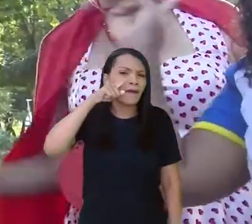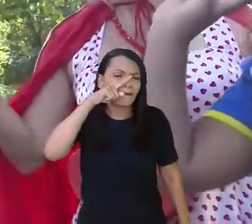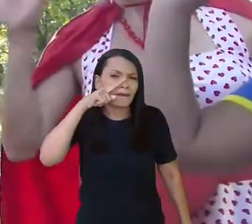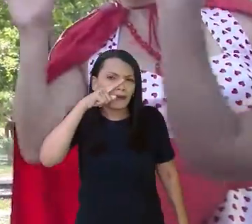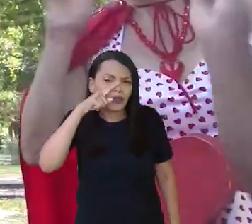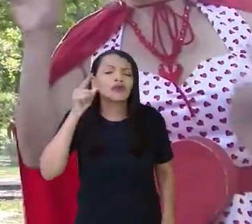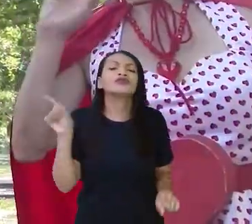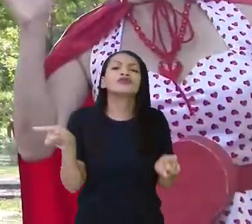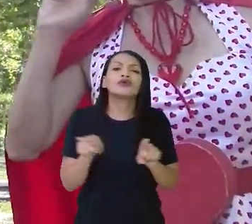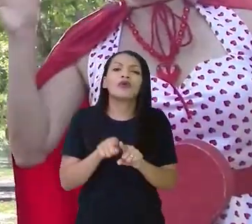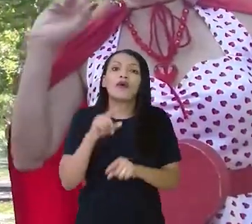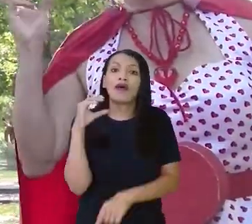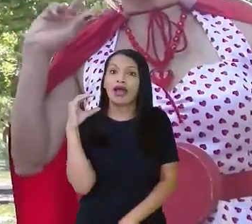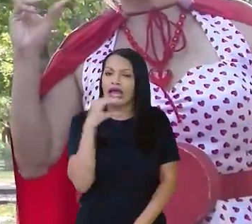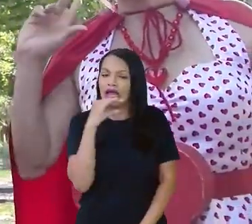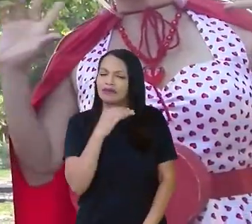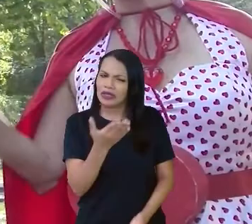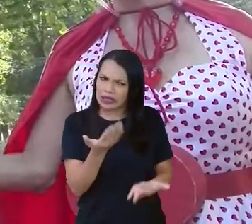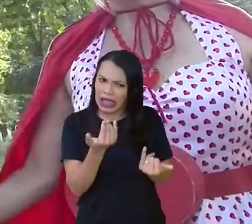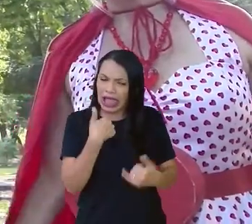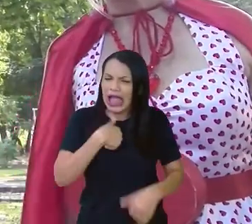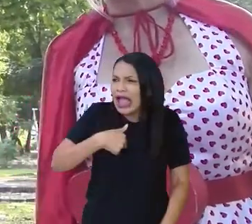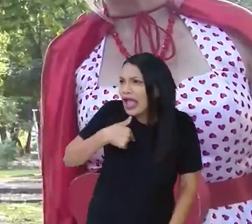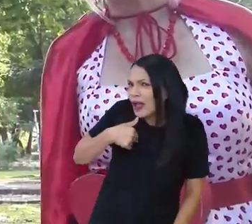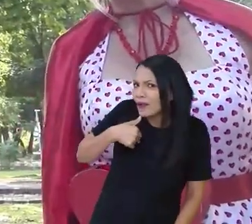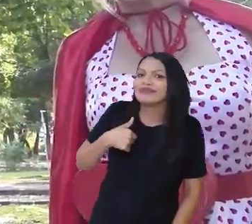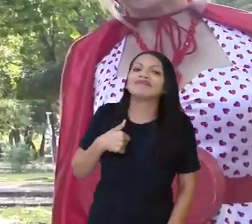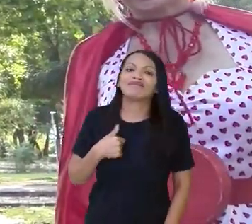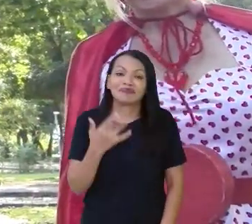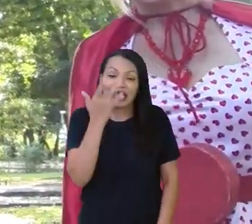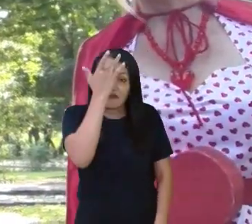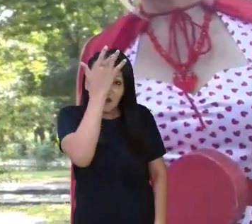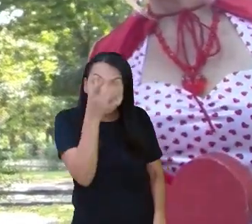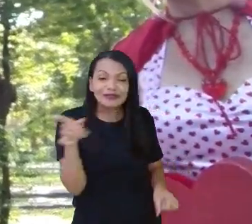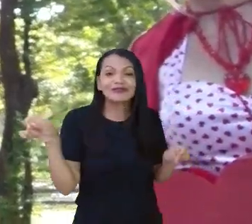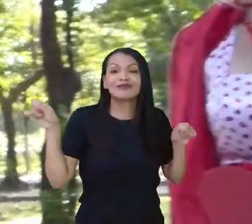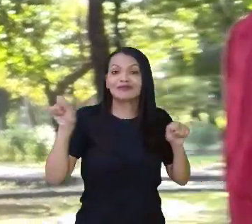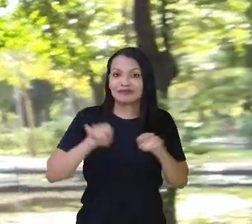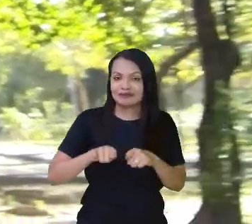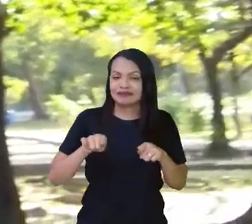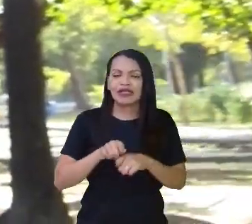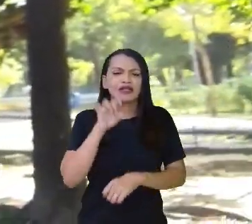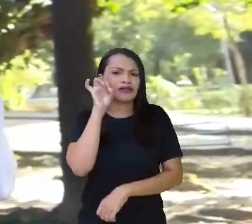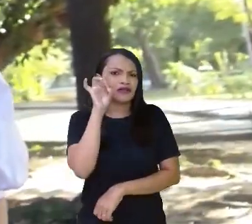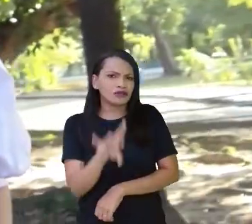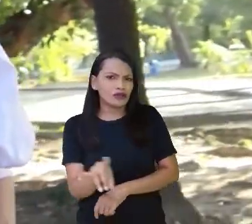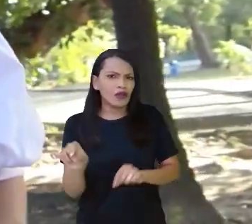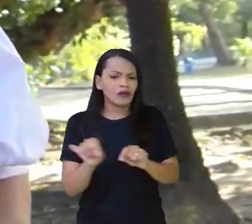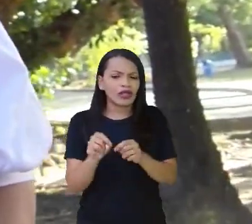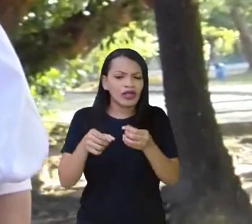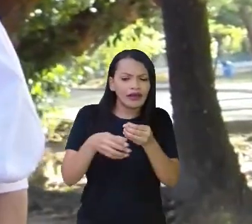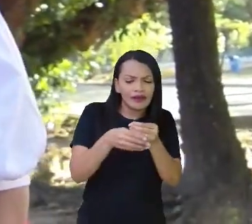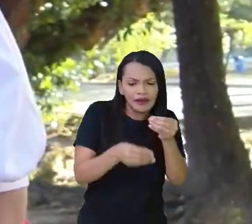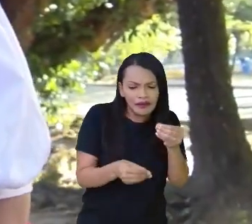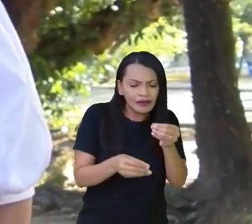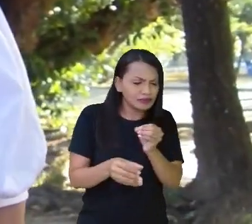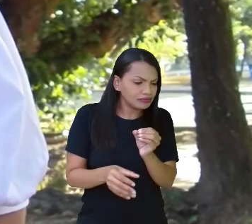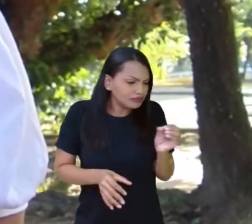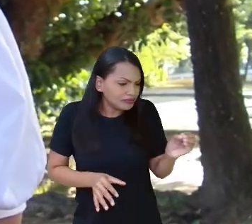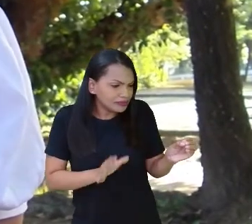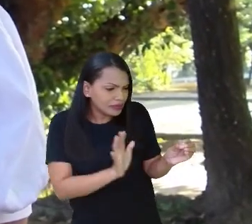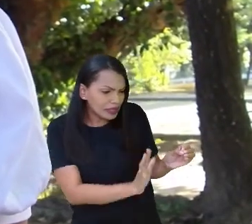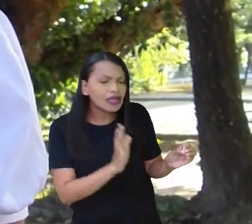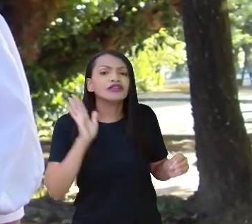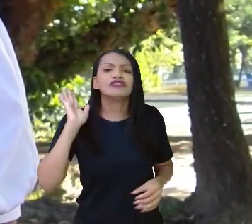também? Que é bem fácil de fazer. Eu vou só colocar o meu casquinho aqui, que pelo que vejo